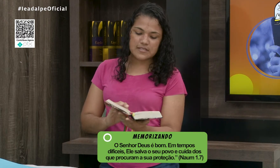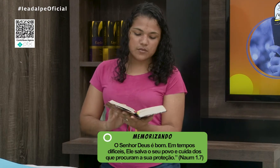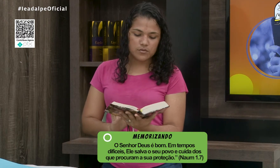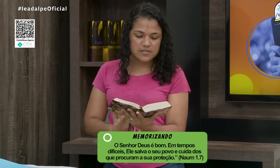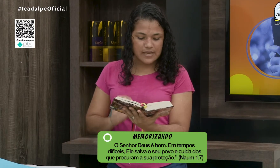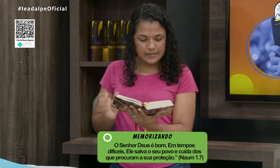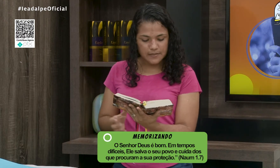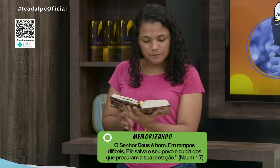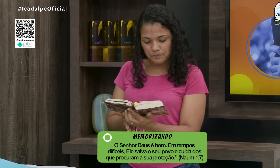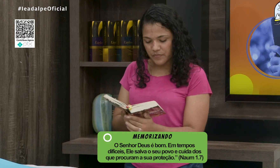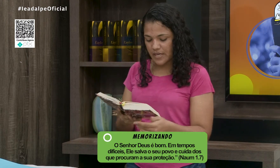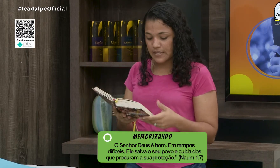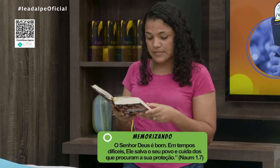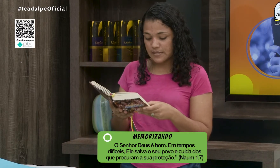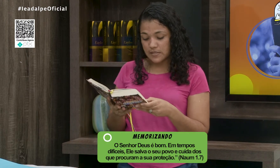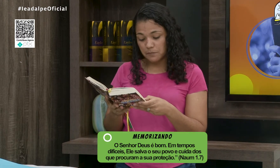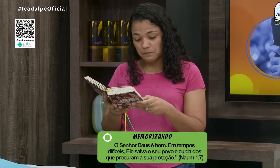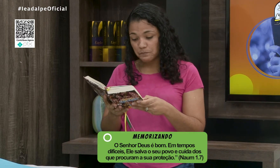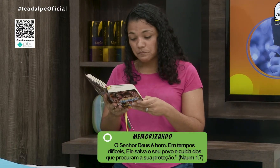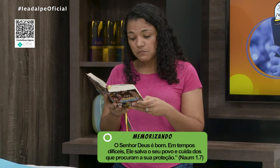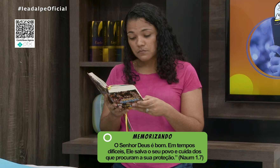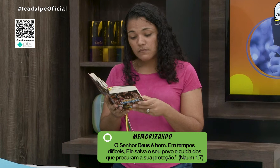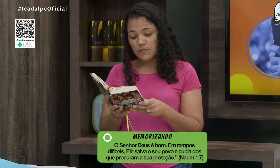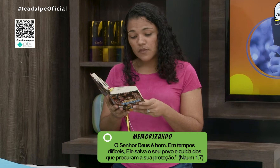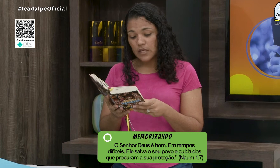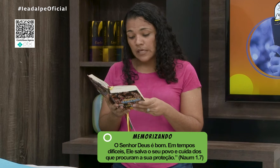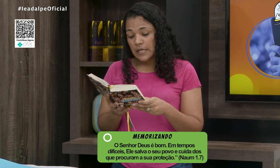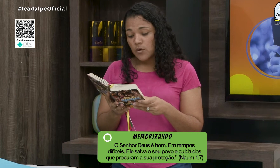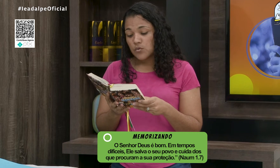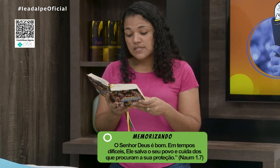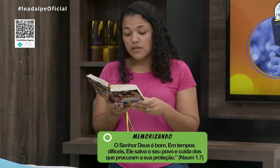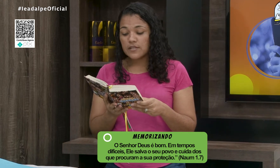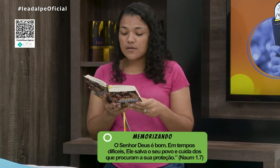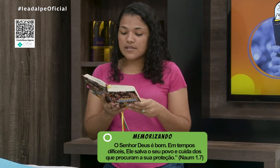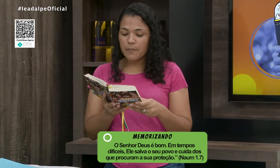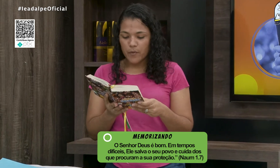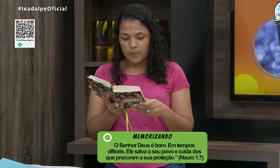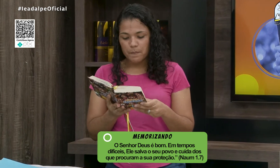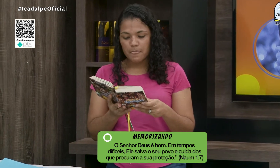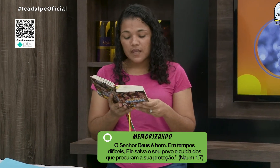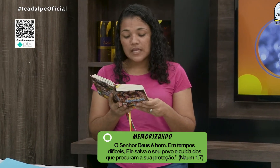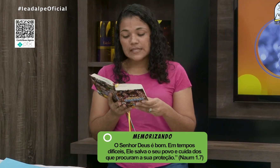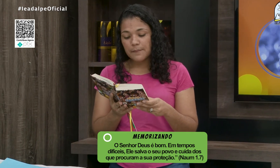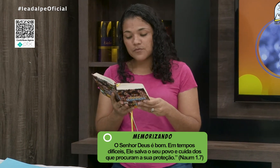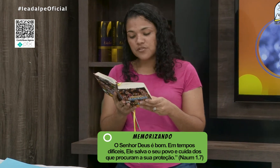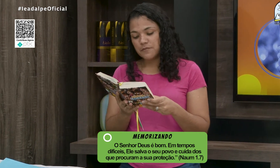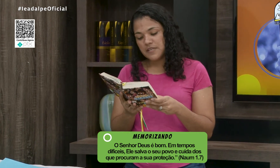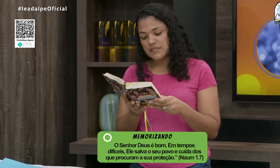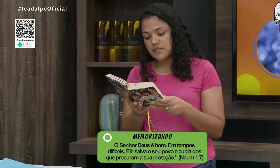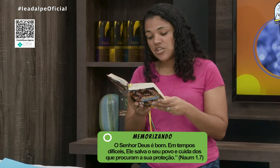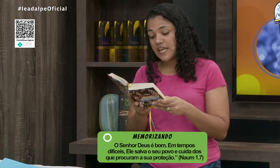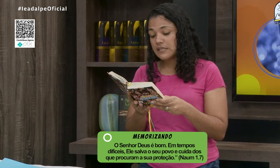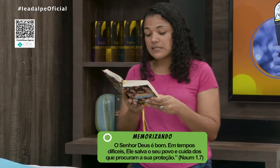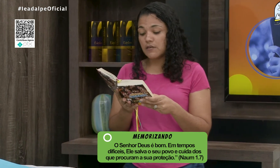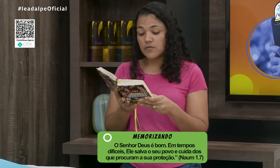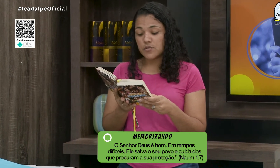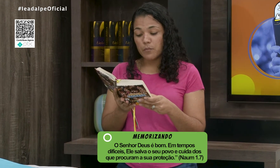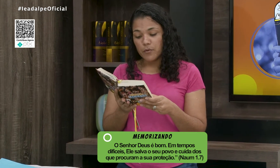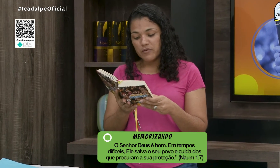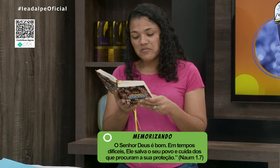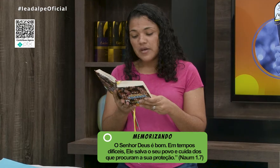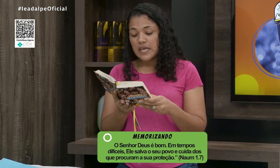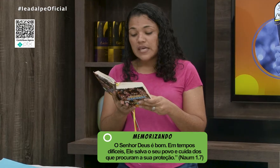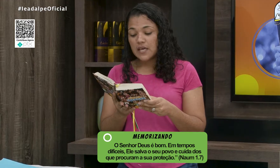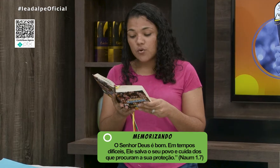e o versículo 7, que diz assim: O Senhor Deus é bom. Em tempos difíceis, ele salva o